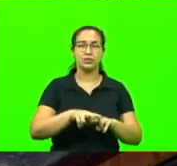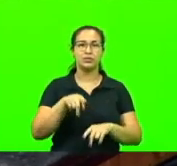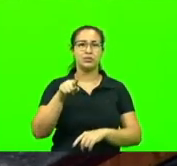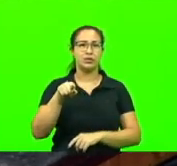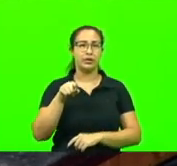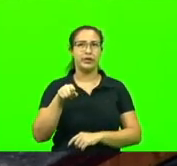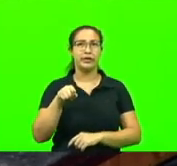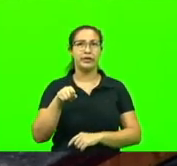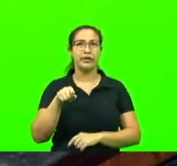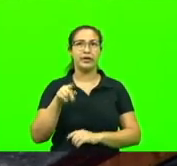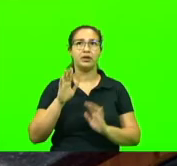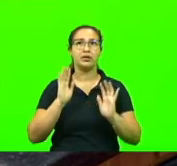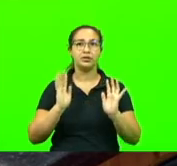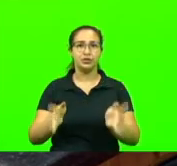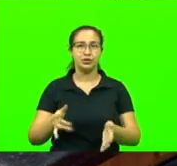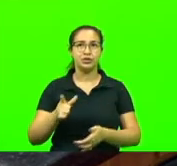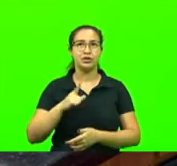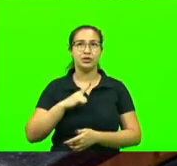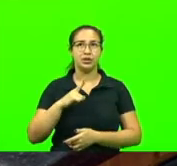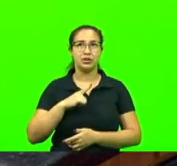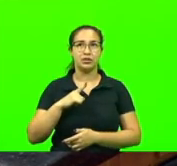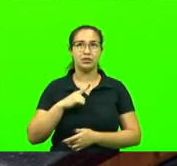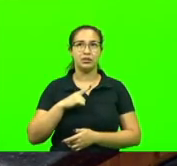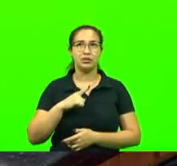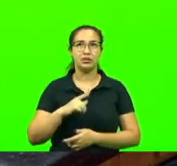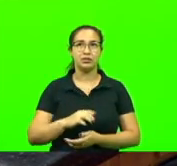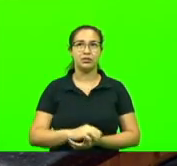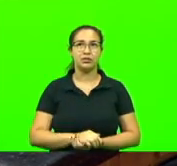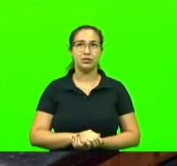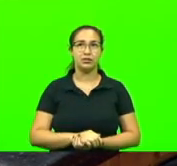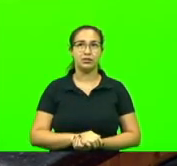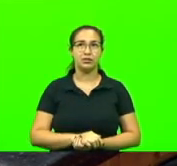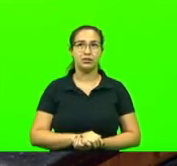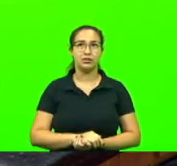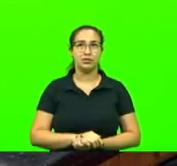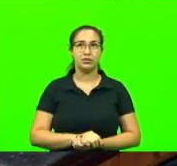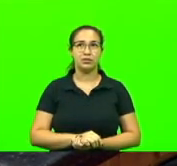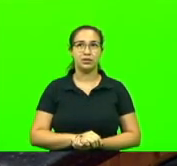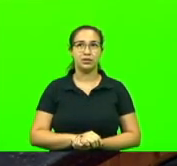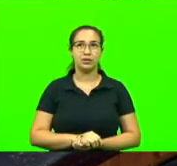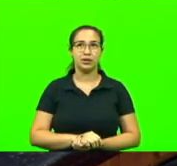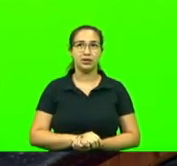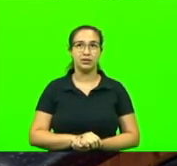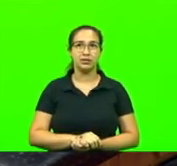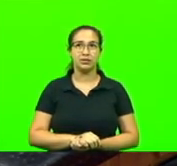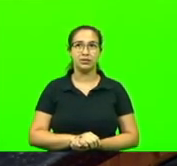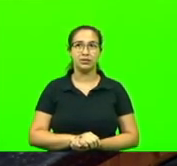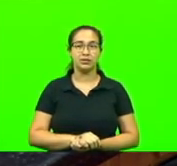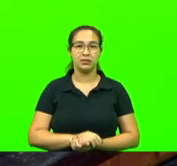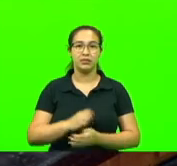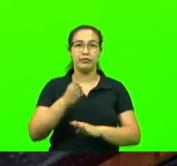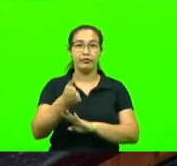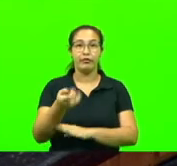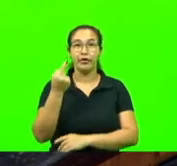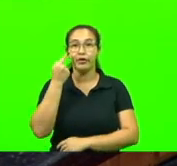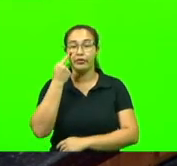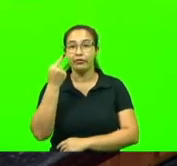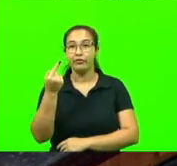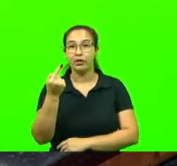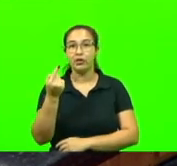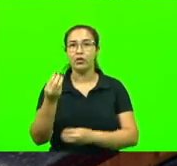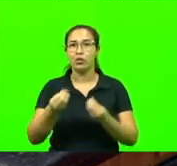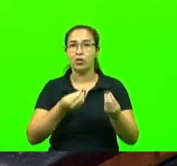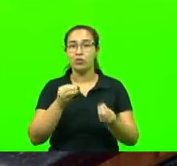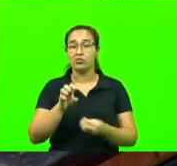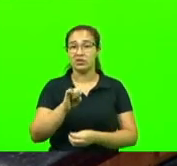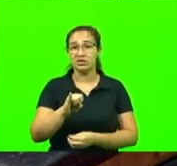nós já temos há muito tempo. É só ir em loco e olhar. Se